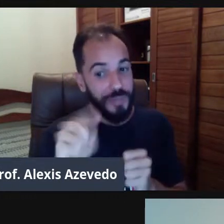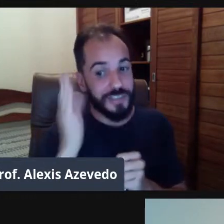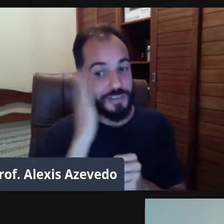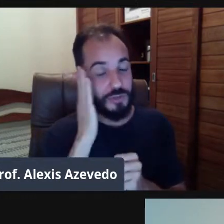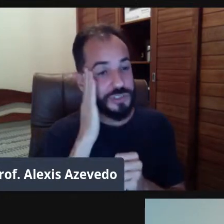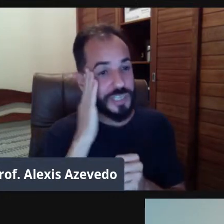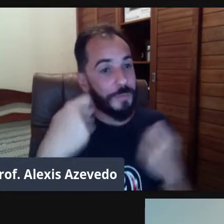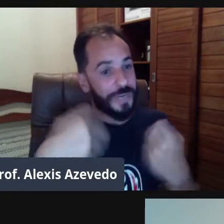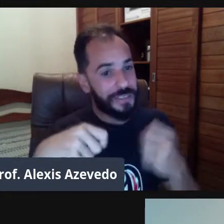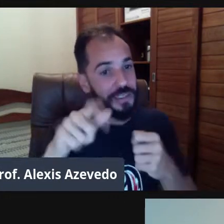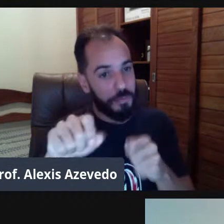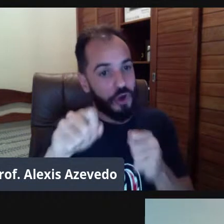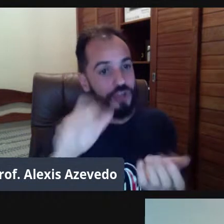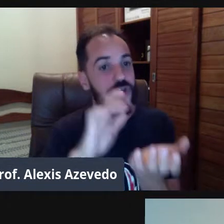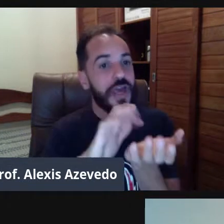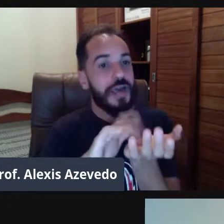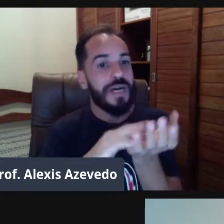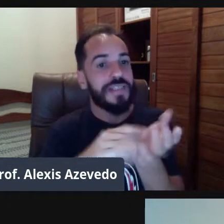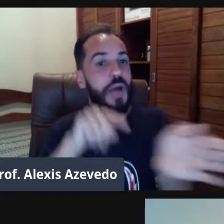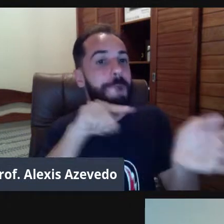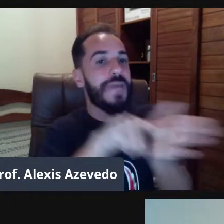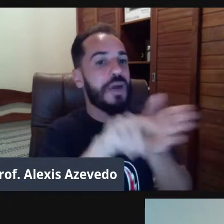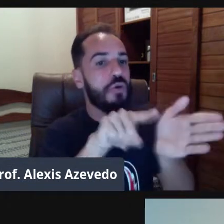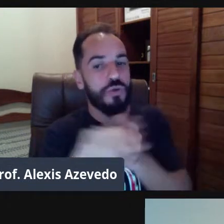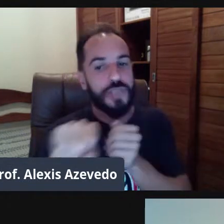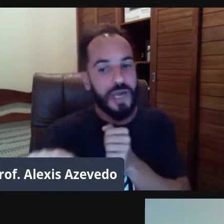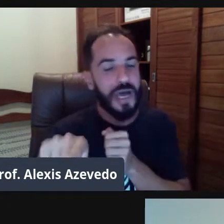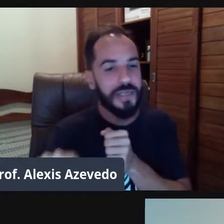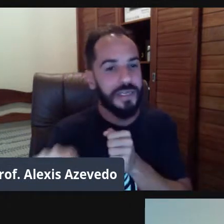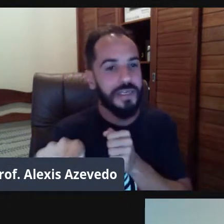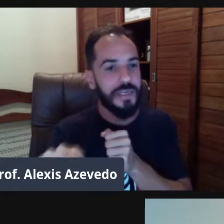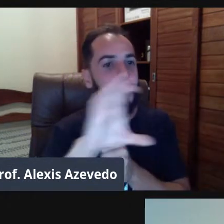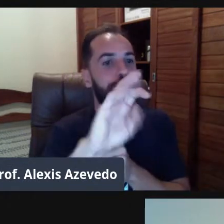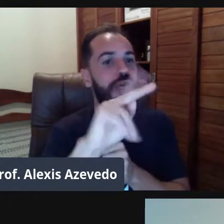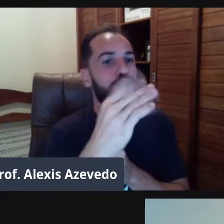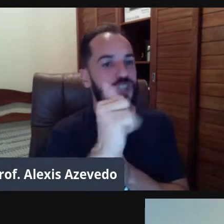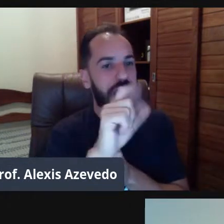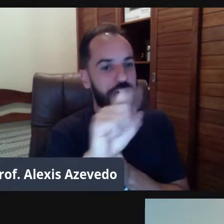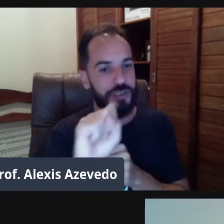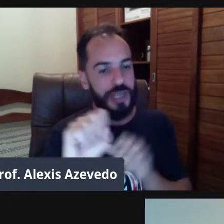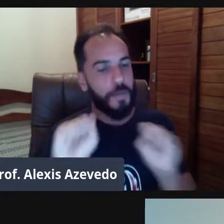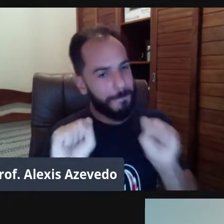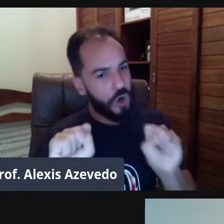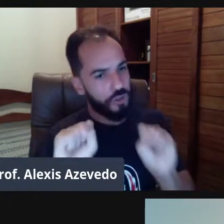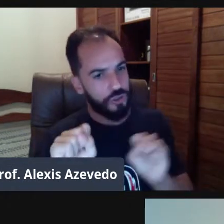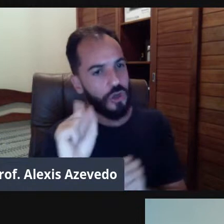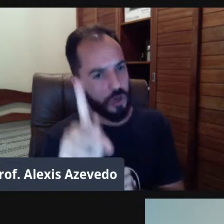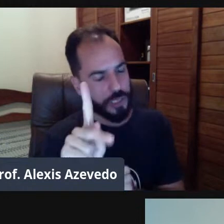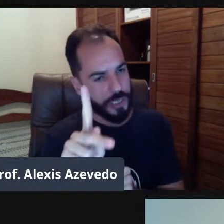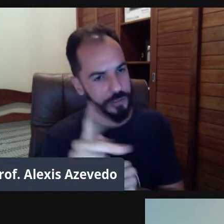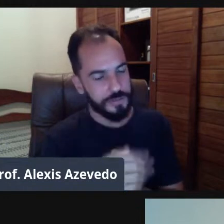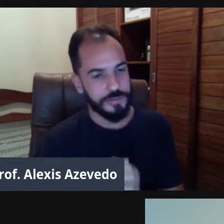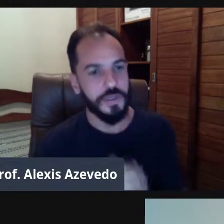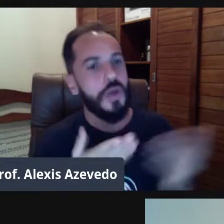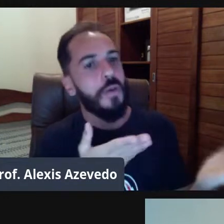Pode também, se você precisa, pode, manda pergunta aqui pelo chat, né? Pode,